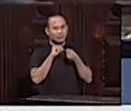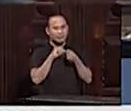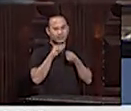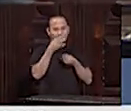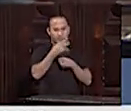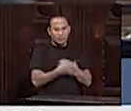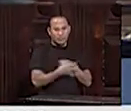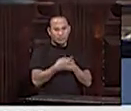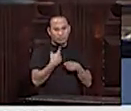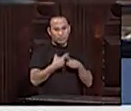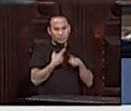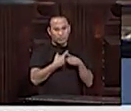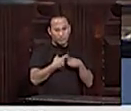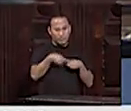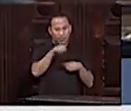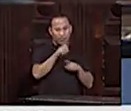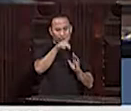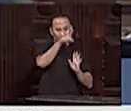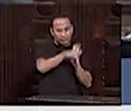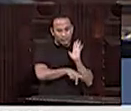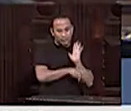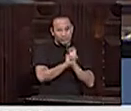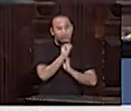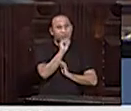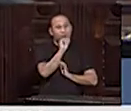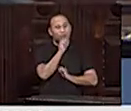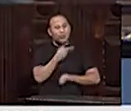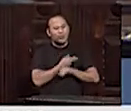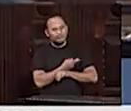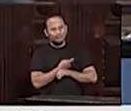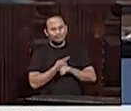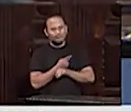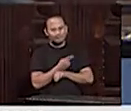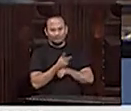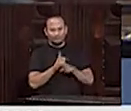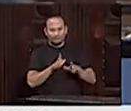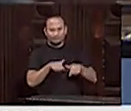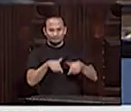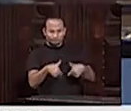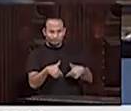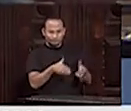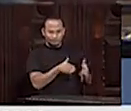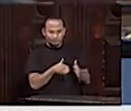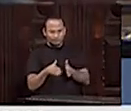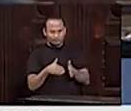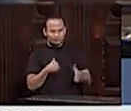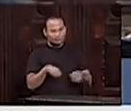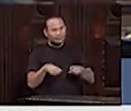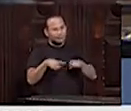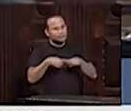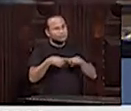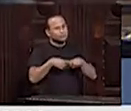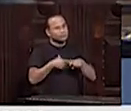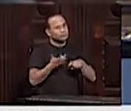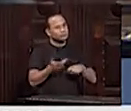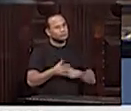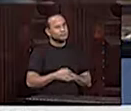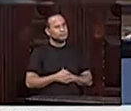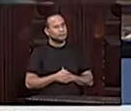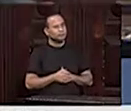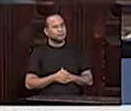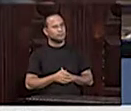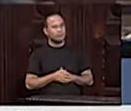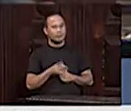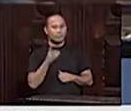um projeto que busca situar, até onde eu acompanho, os médicos, não é isso?